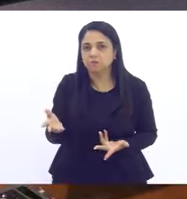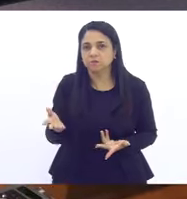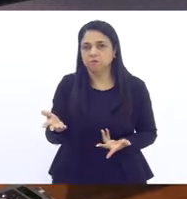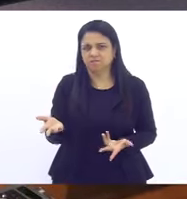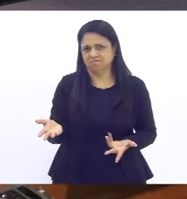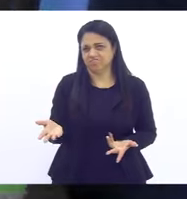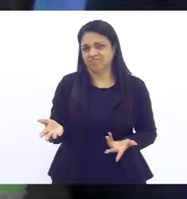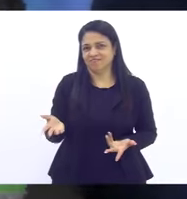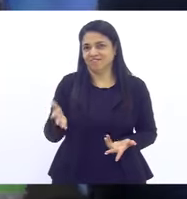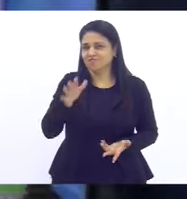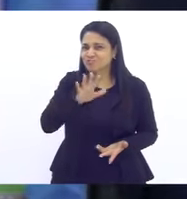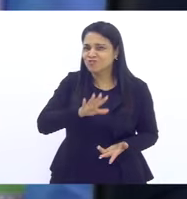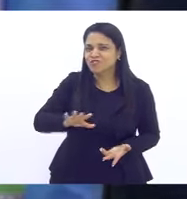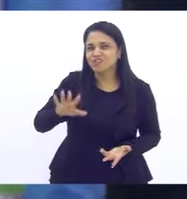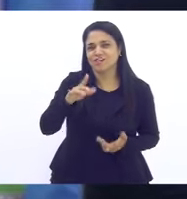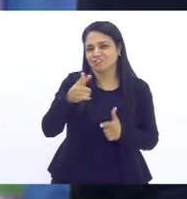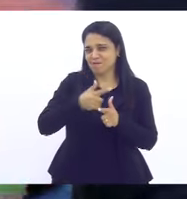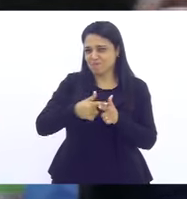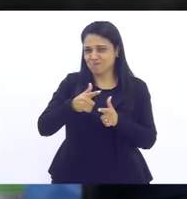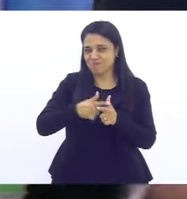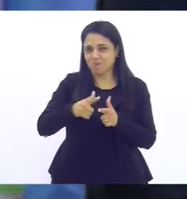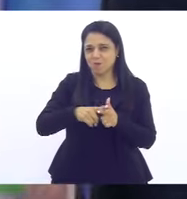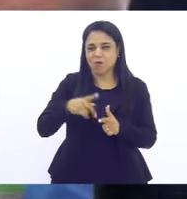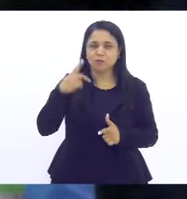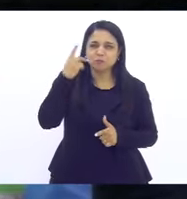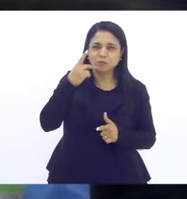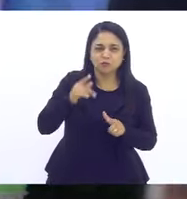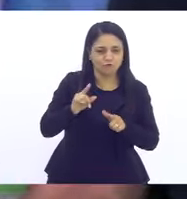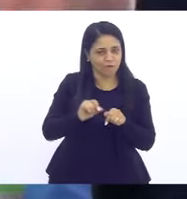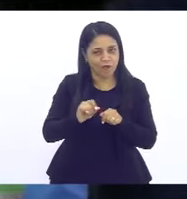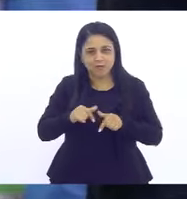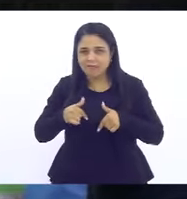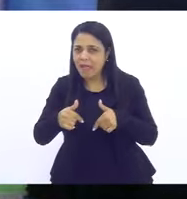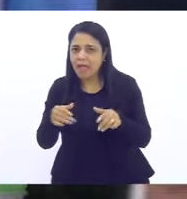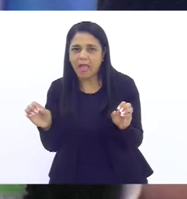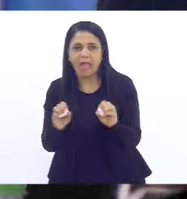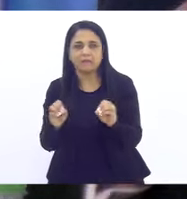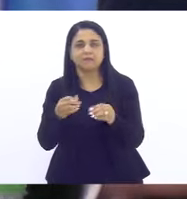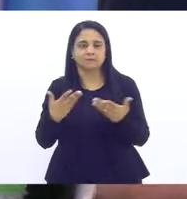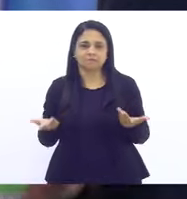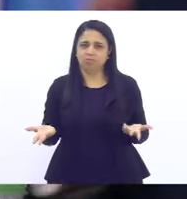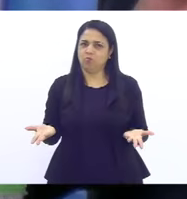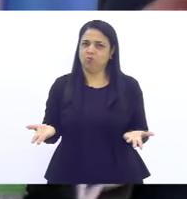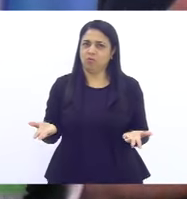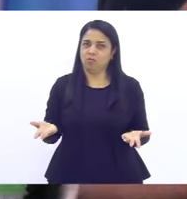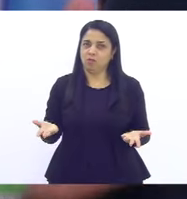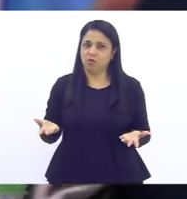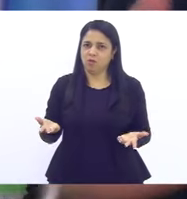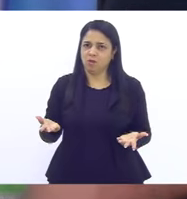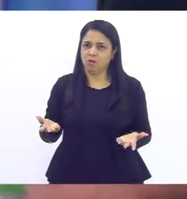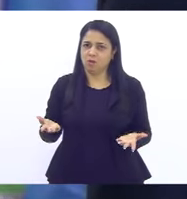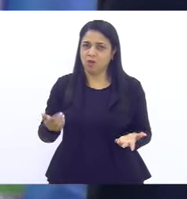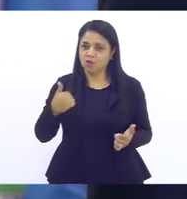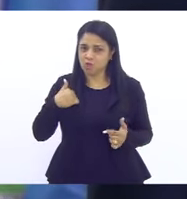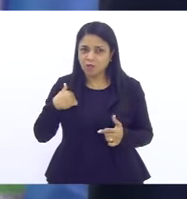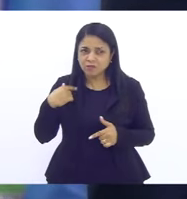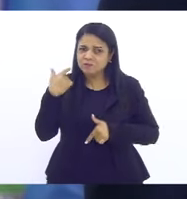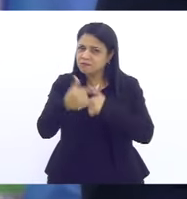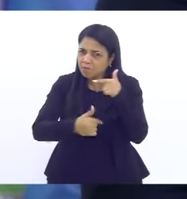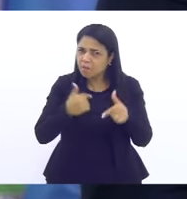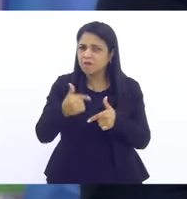Começa a generalização de que os políticos não fazem nada, que os políticos têm que tomar atitude, que os políticos... Porra, nós estamos tomando nossa, fazendo a nossa parte.